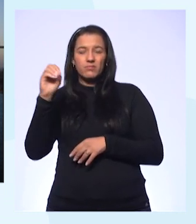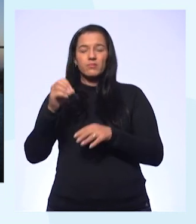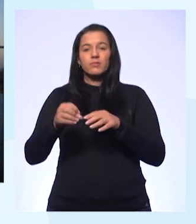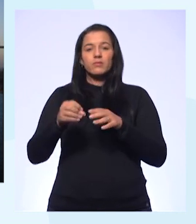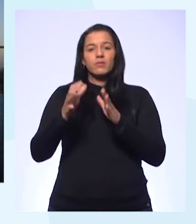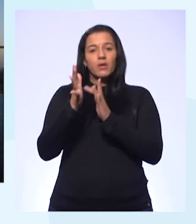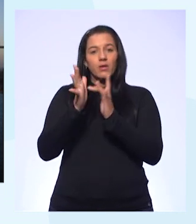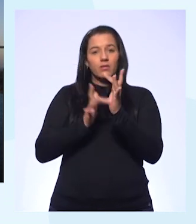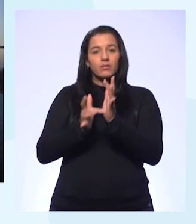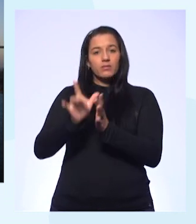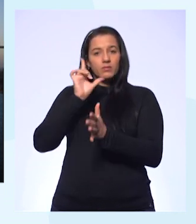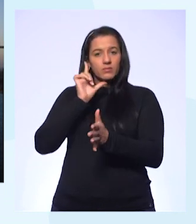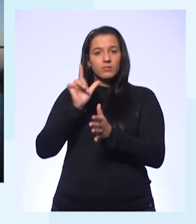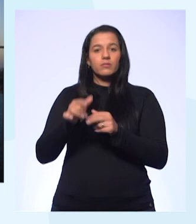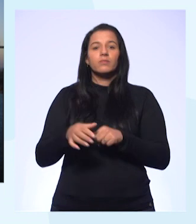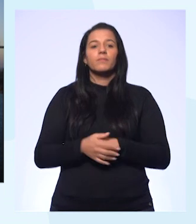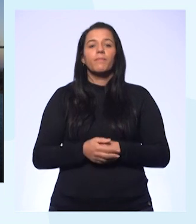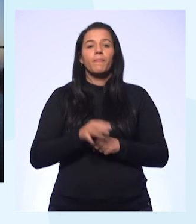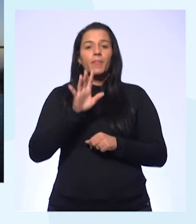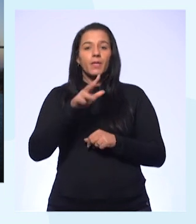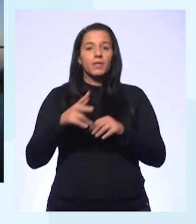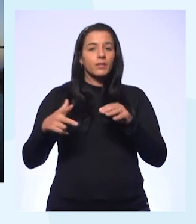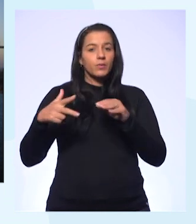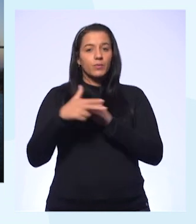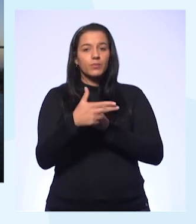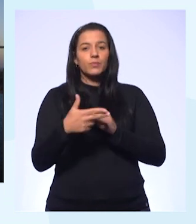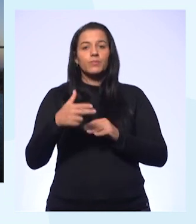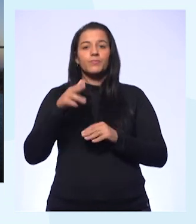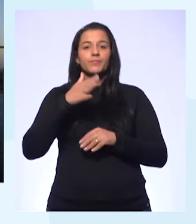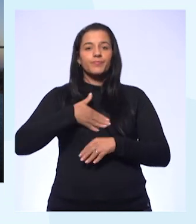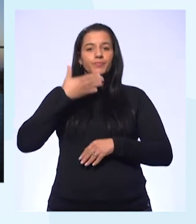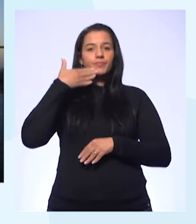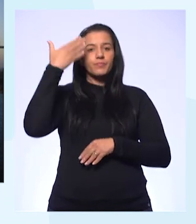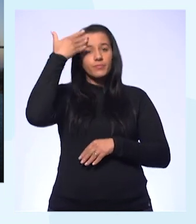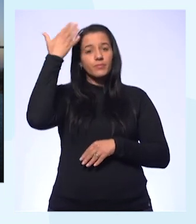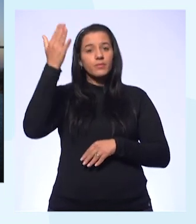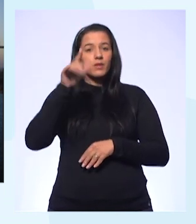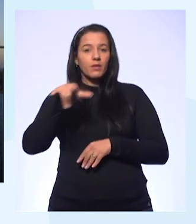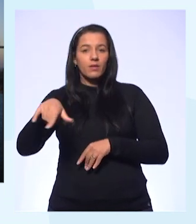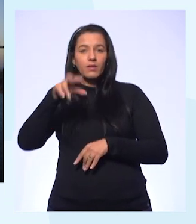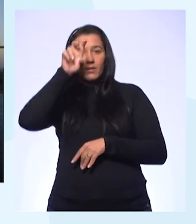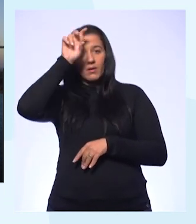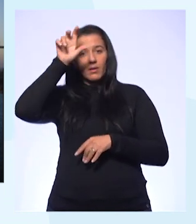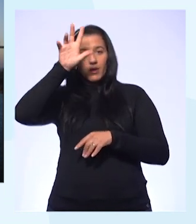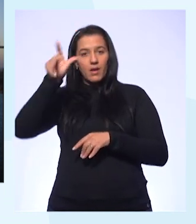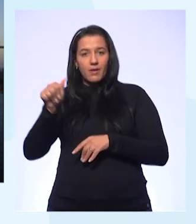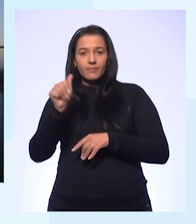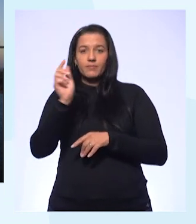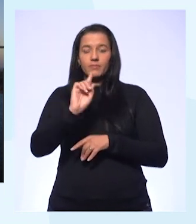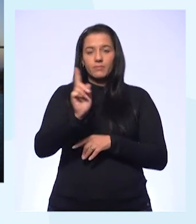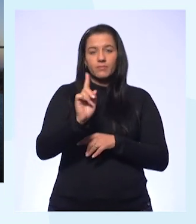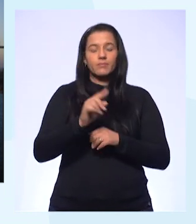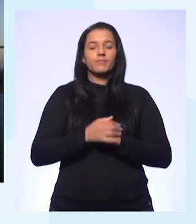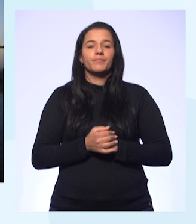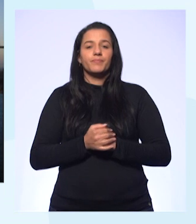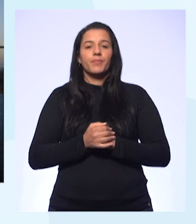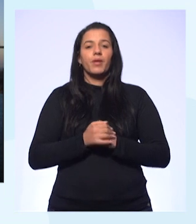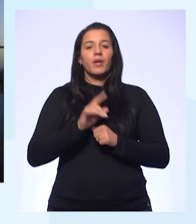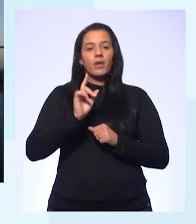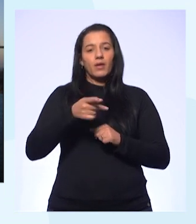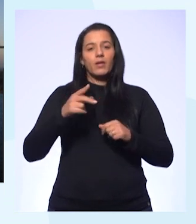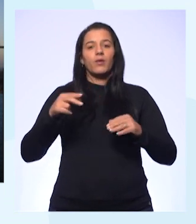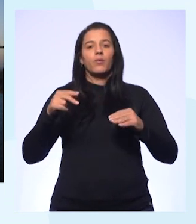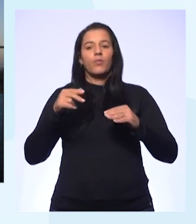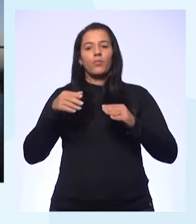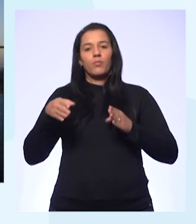que cortou, né, a Ásia da África, mas já haviam canais aí sendo construídos pelos faraós. Né, ela é uma via